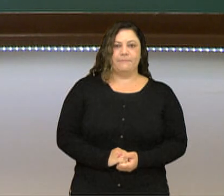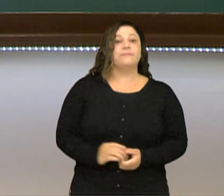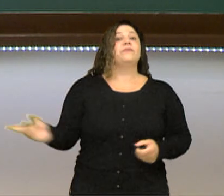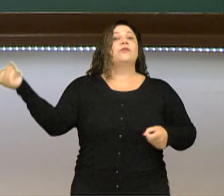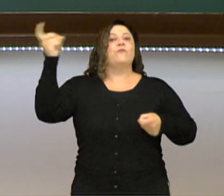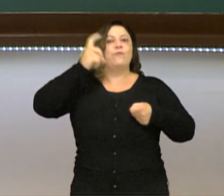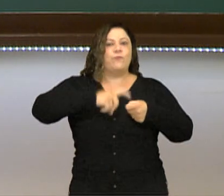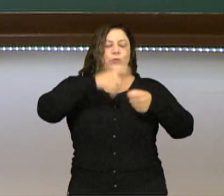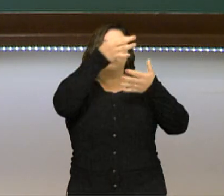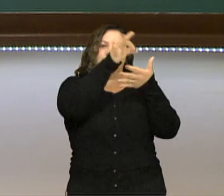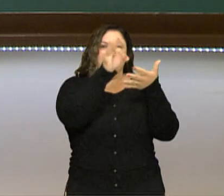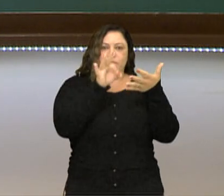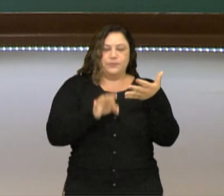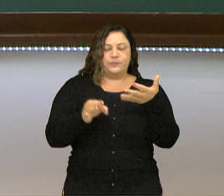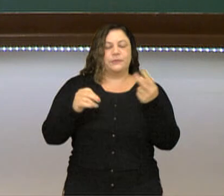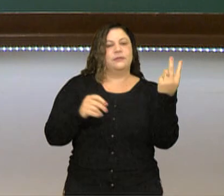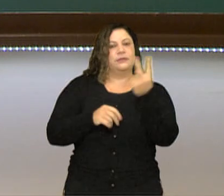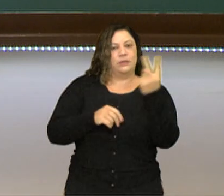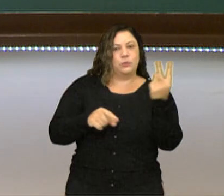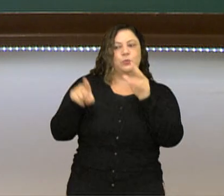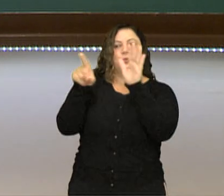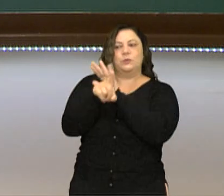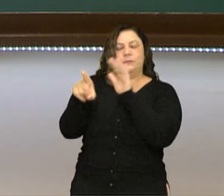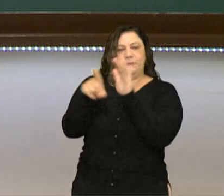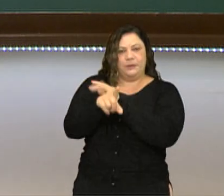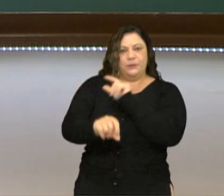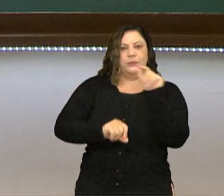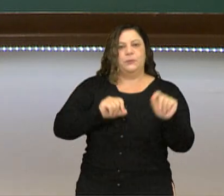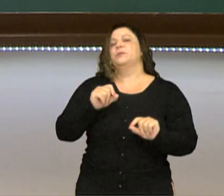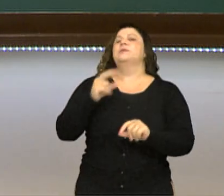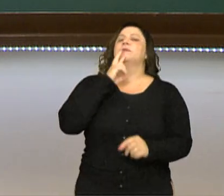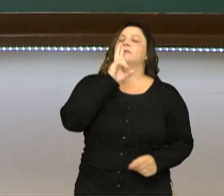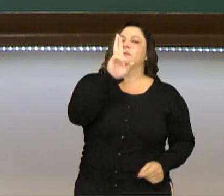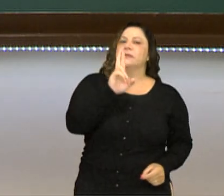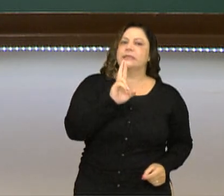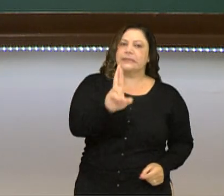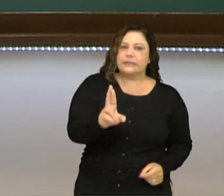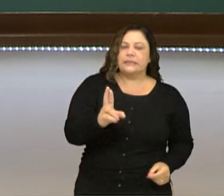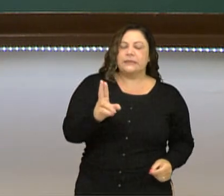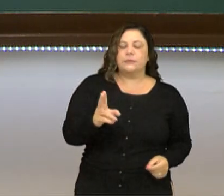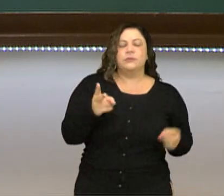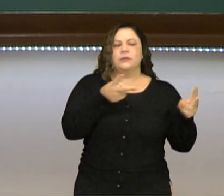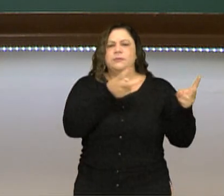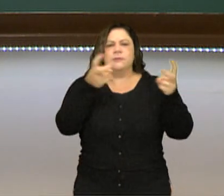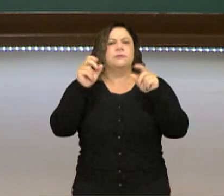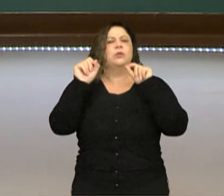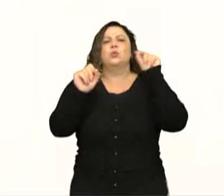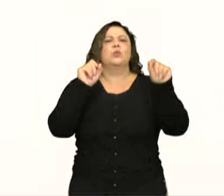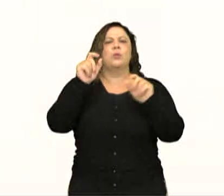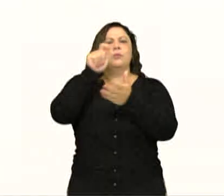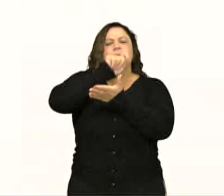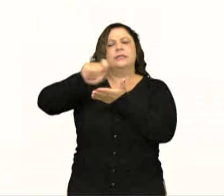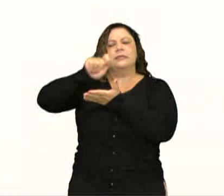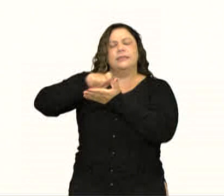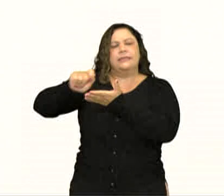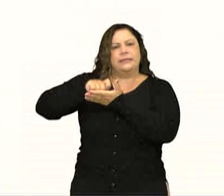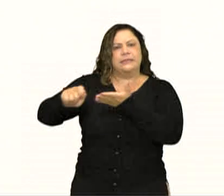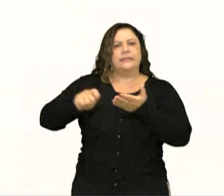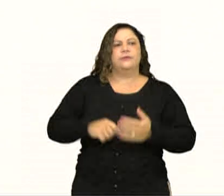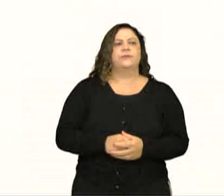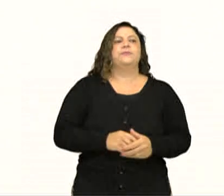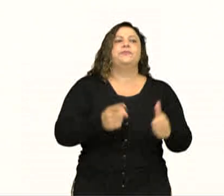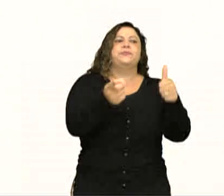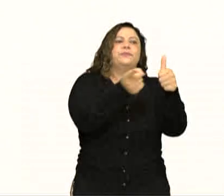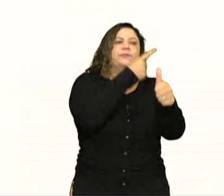Voltamos com a correção das duas perguntas e aí vamos às respostas ali para ver como poderiam ter escrito, né? A primeira